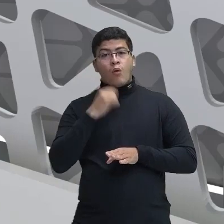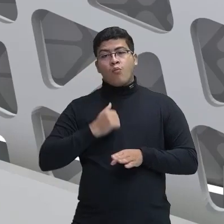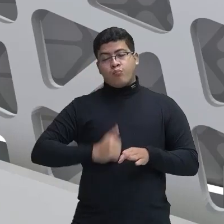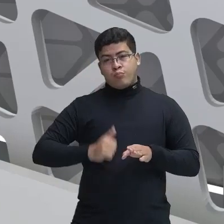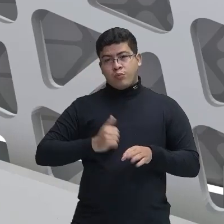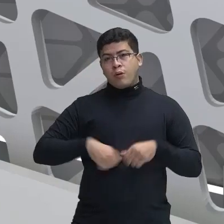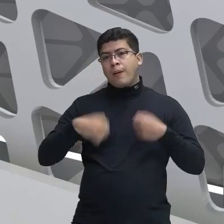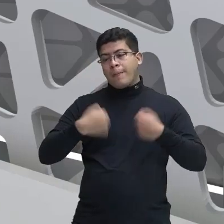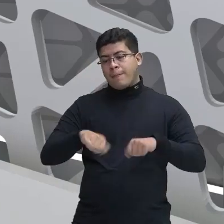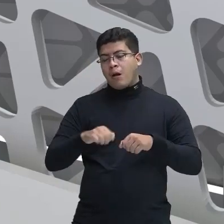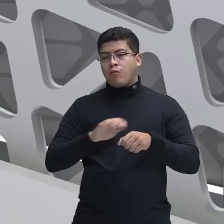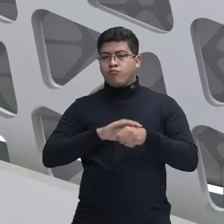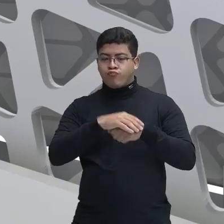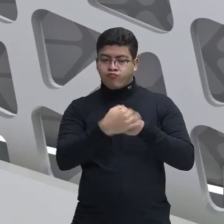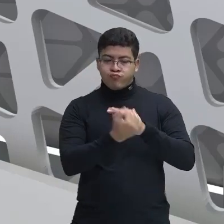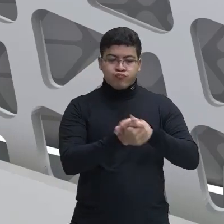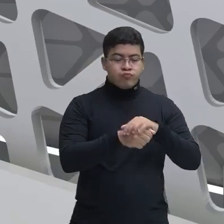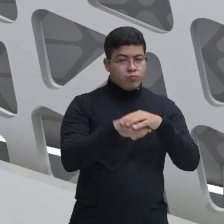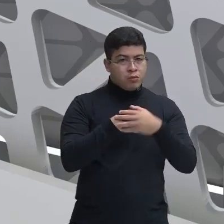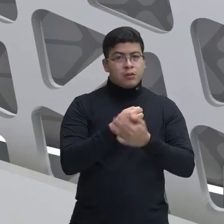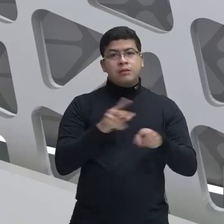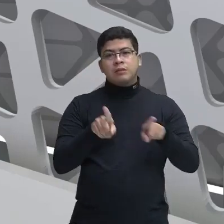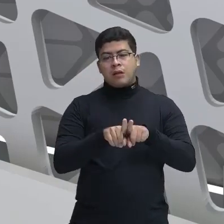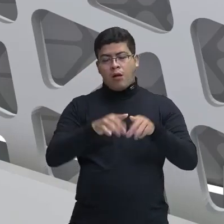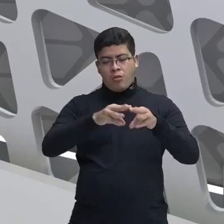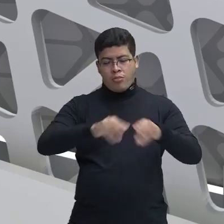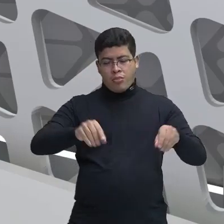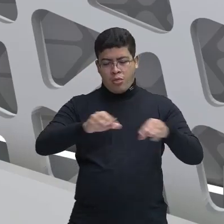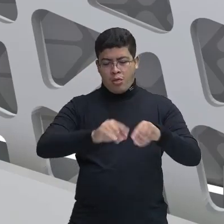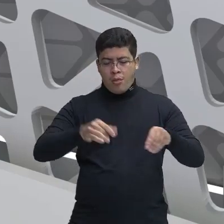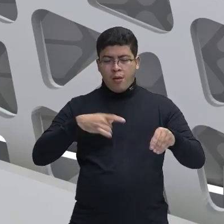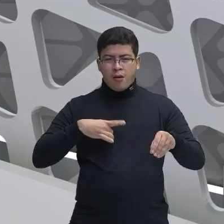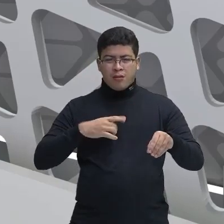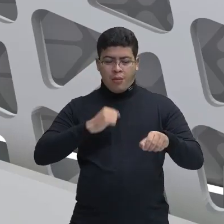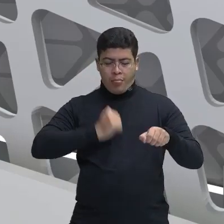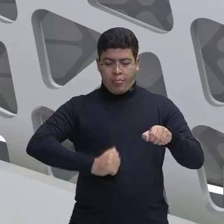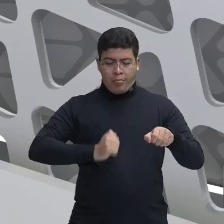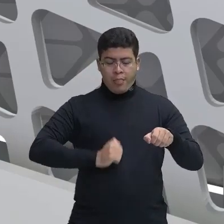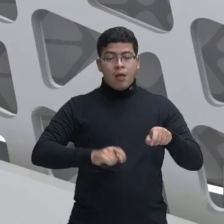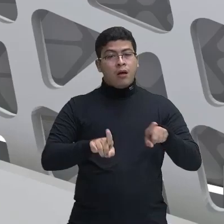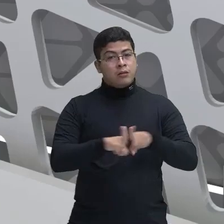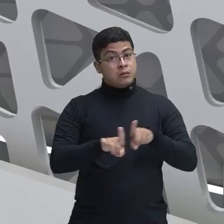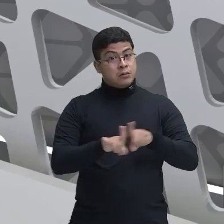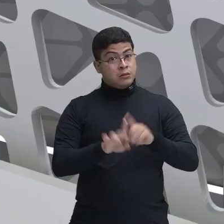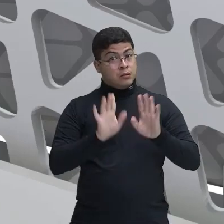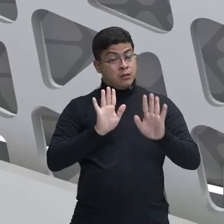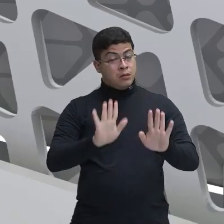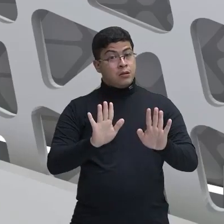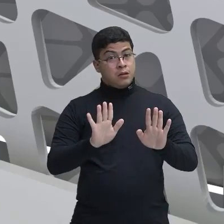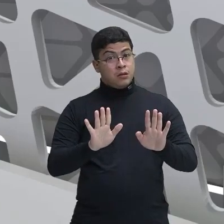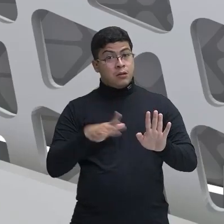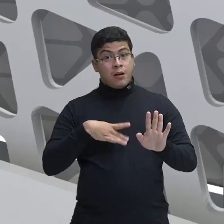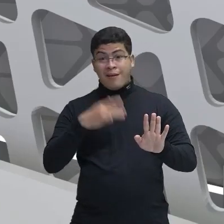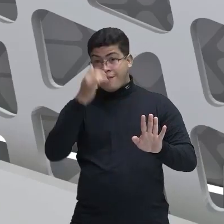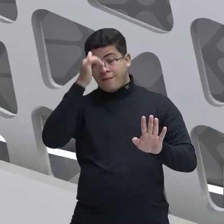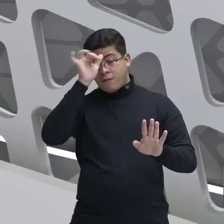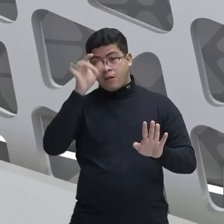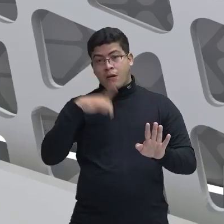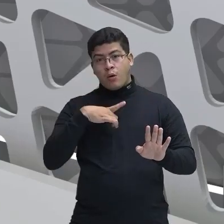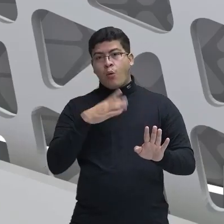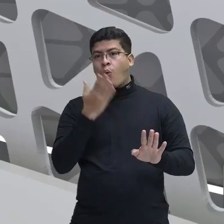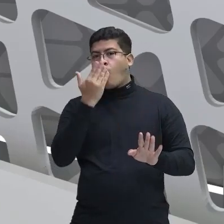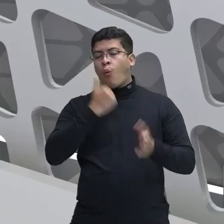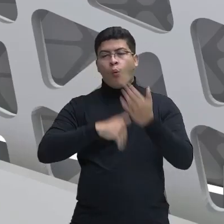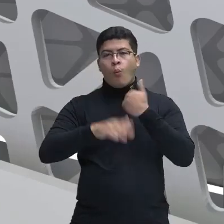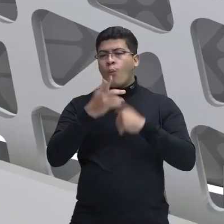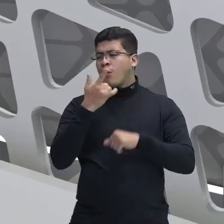lavar bem os alimentos, trocar sempre a areia ali que o gato estiver e também evitar que o gato coma ali outros tipos